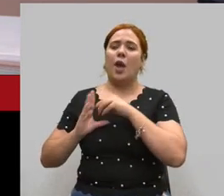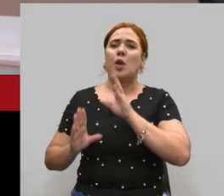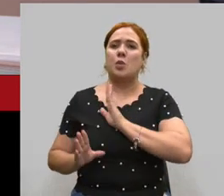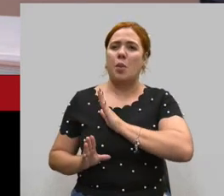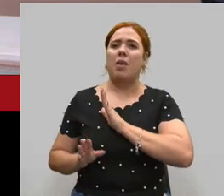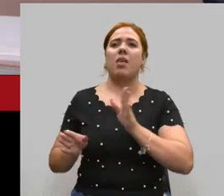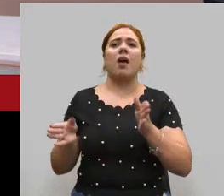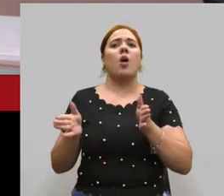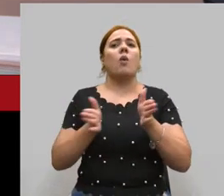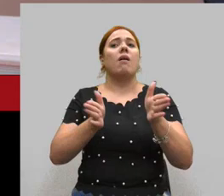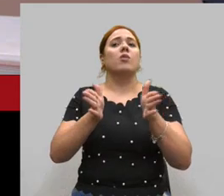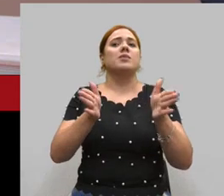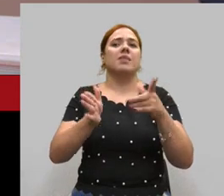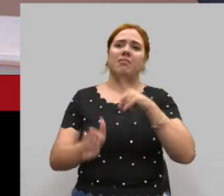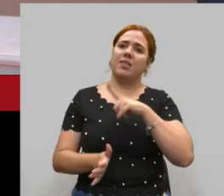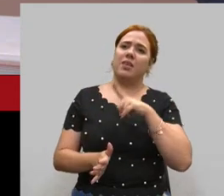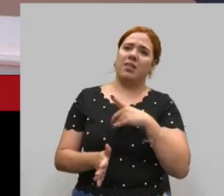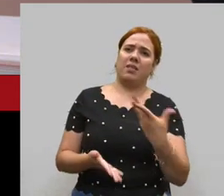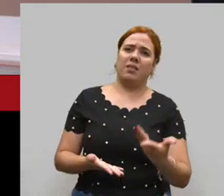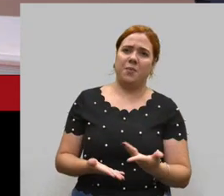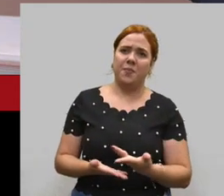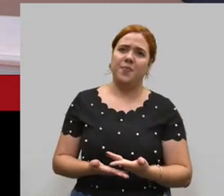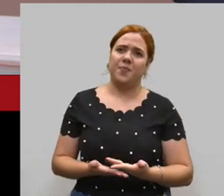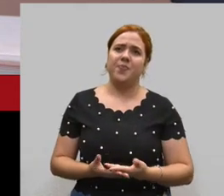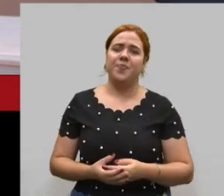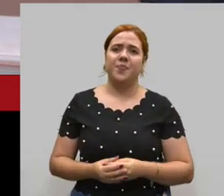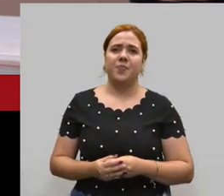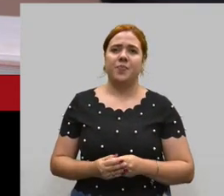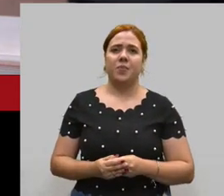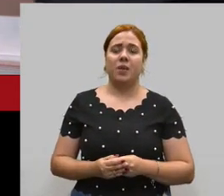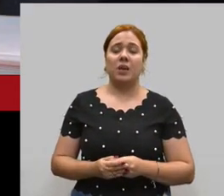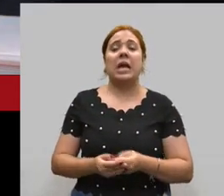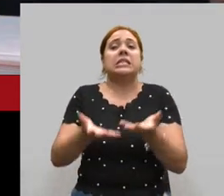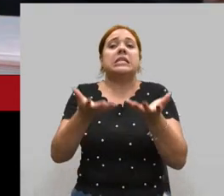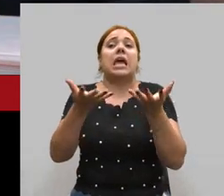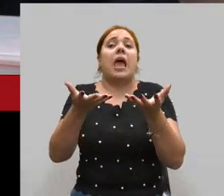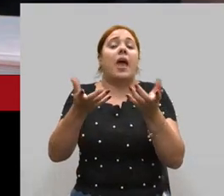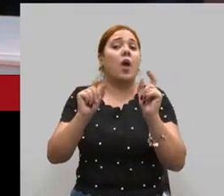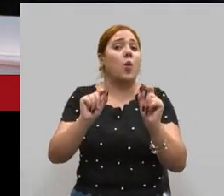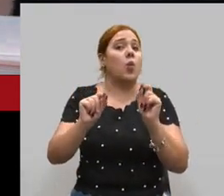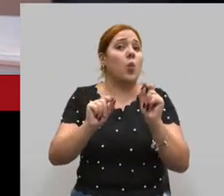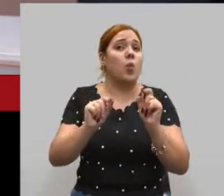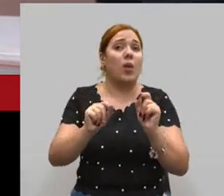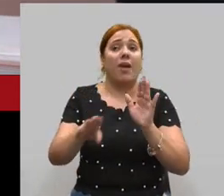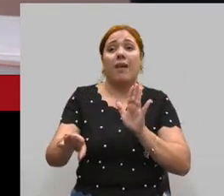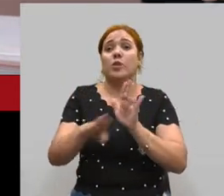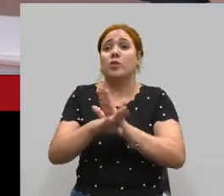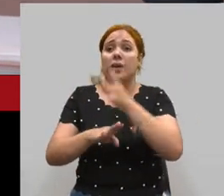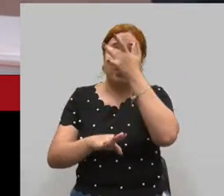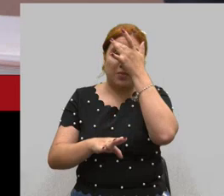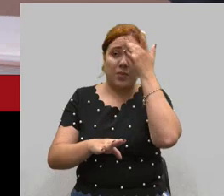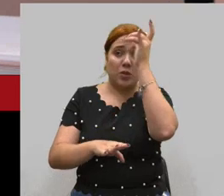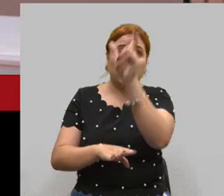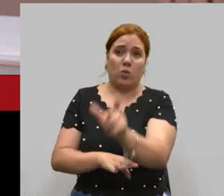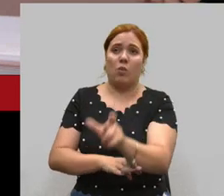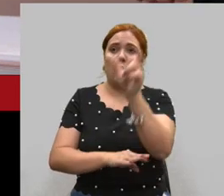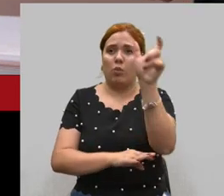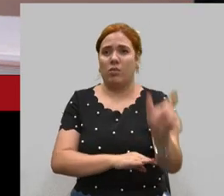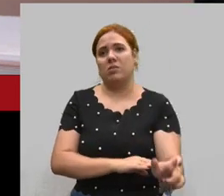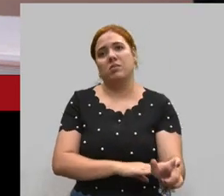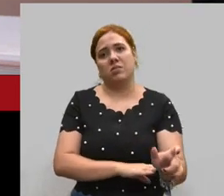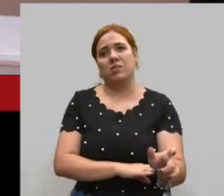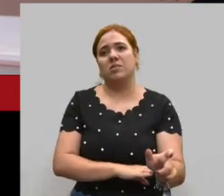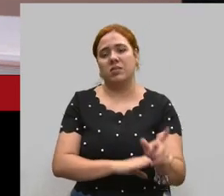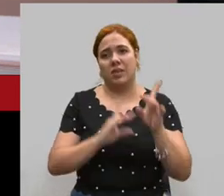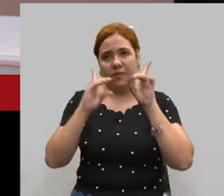dificuldade o que a gente busca aqui é é é dar mais qualidade de vida paraas pessoas eu tive contato